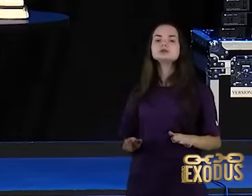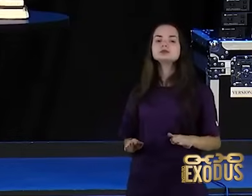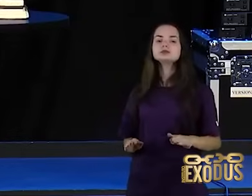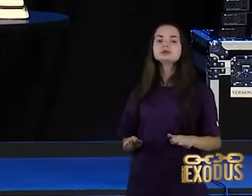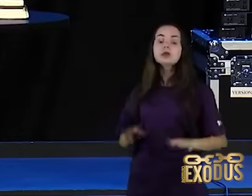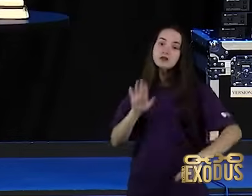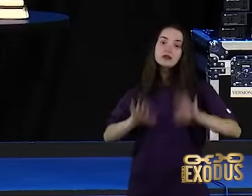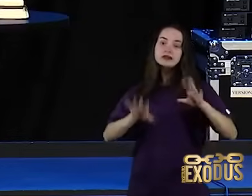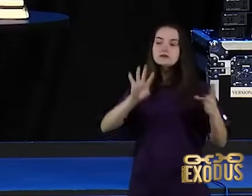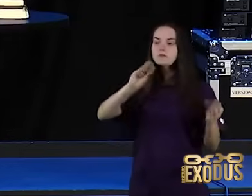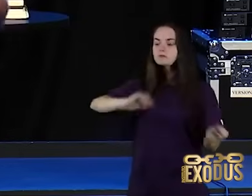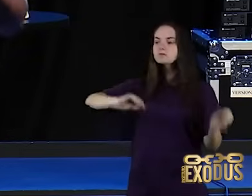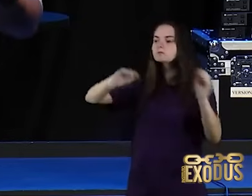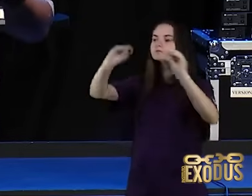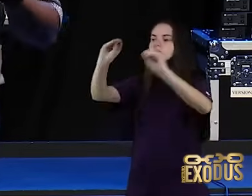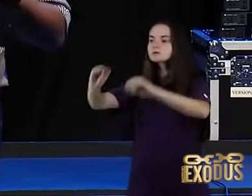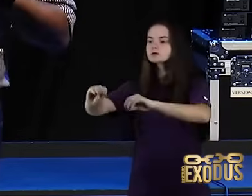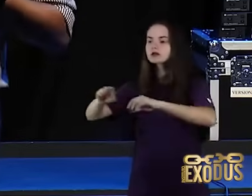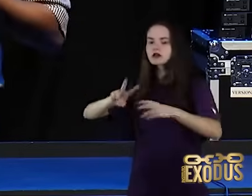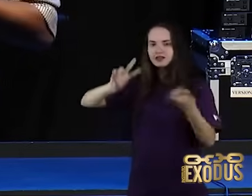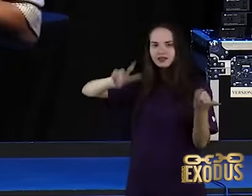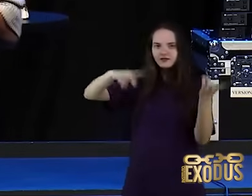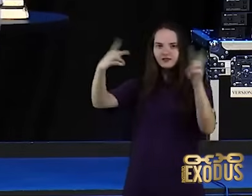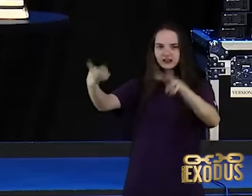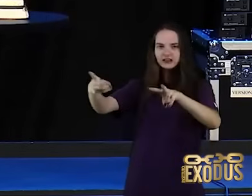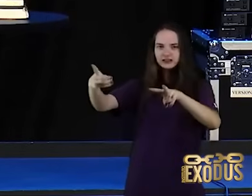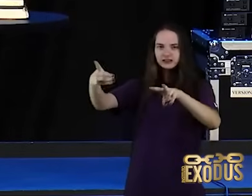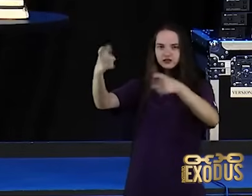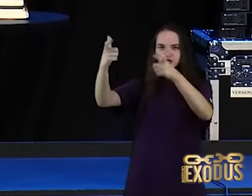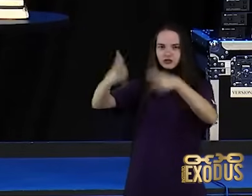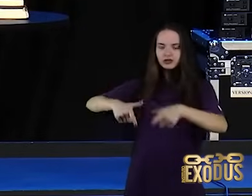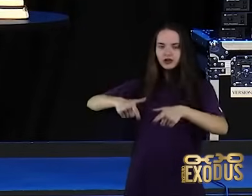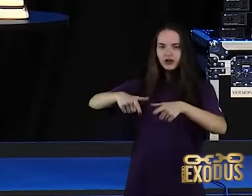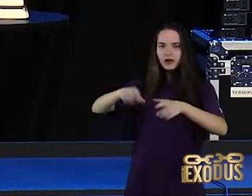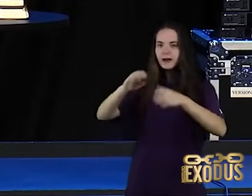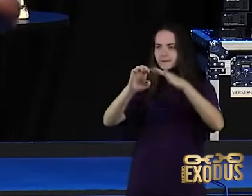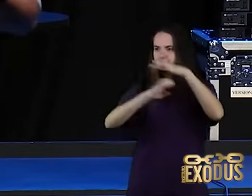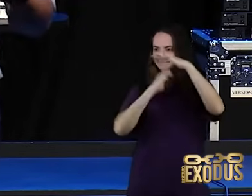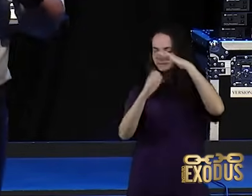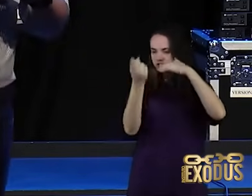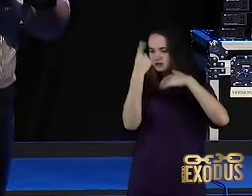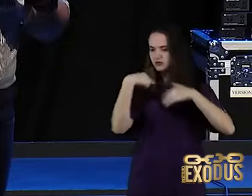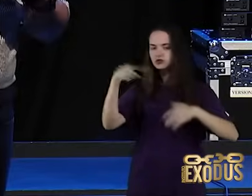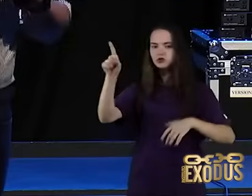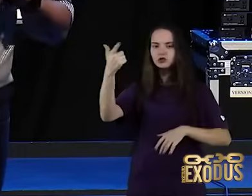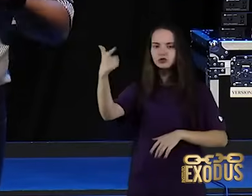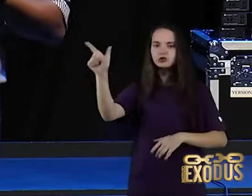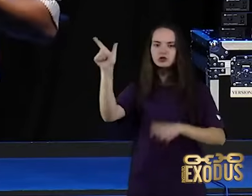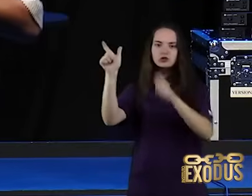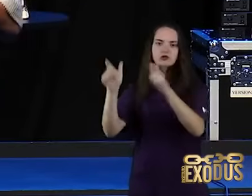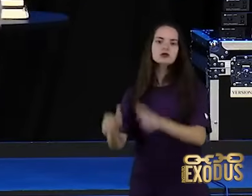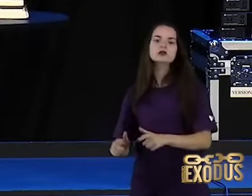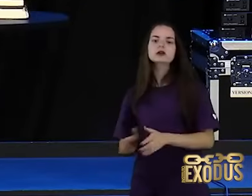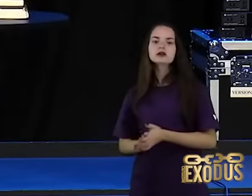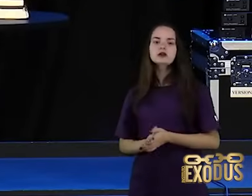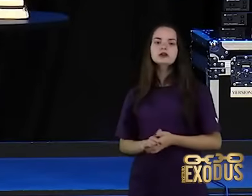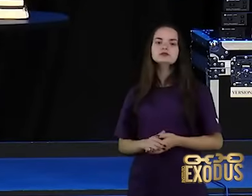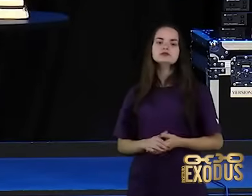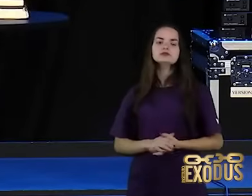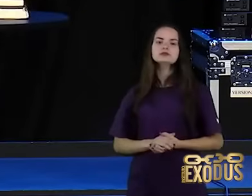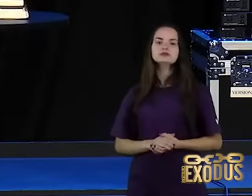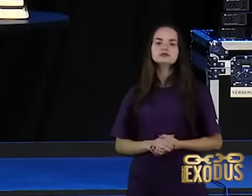transferidas for trabalhar em outro lugar minha empresa me mandou para outro lugar a vida me mandou para outro lugar meus pais se